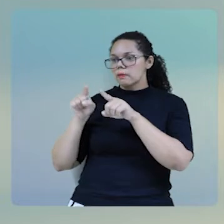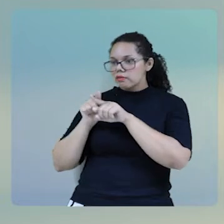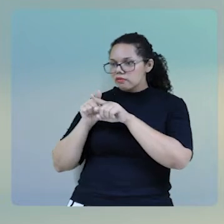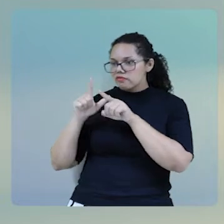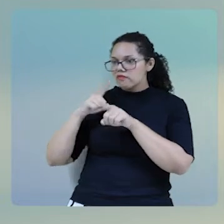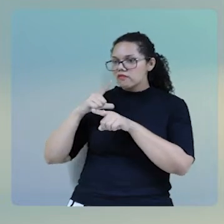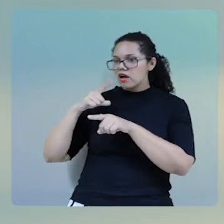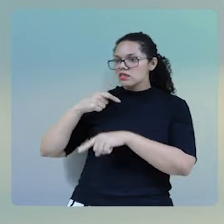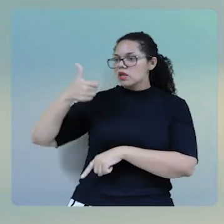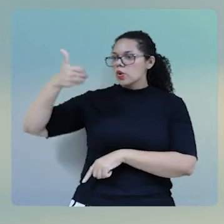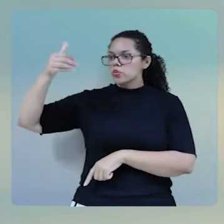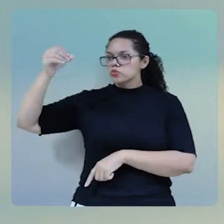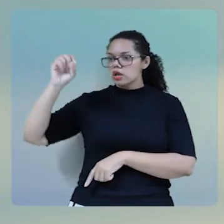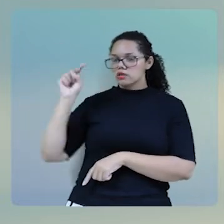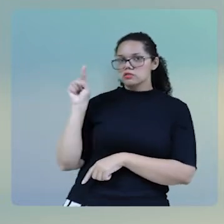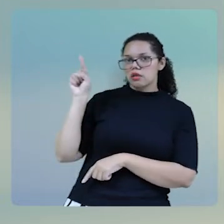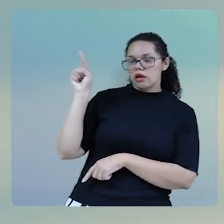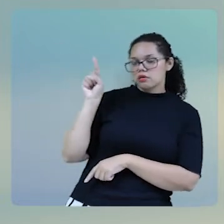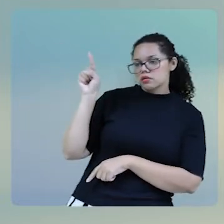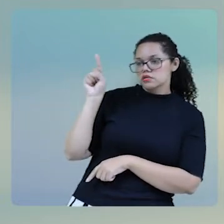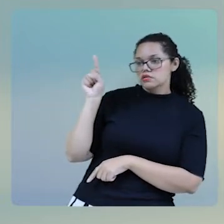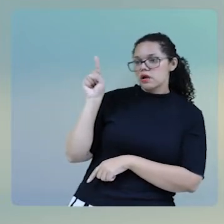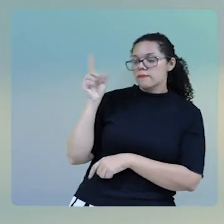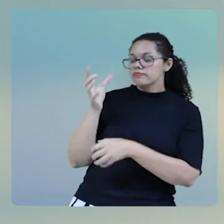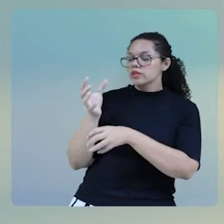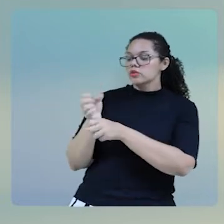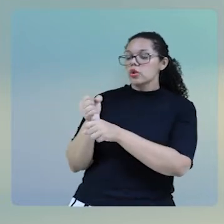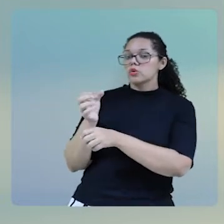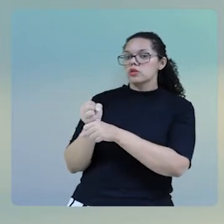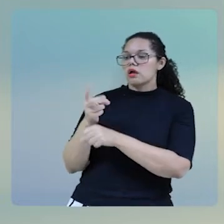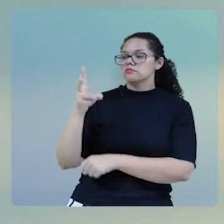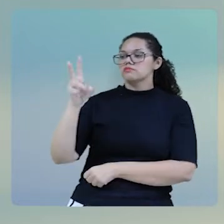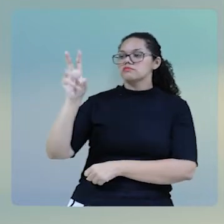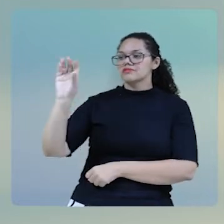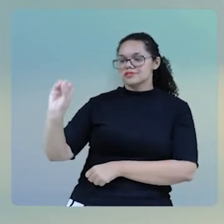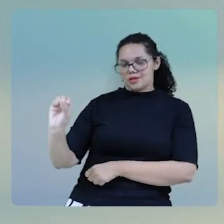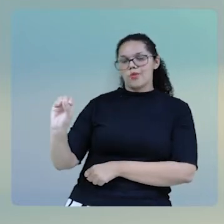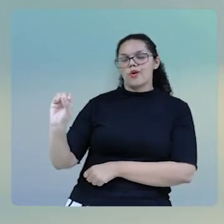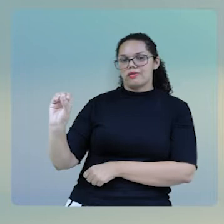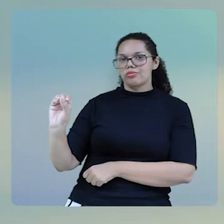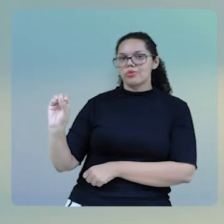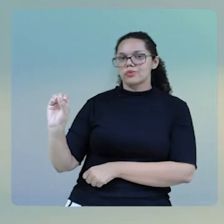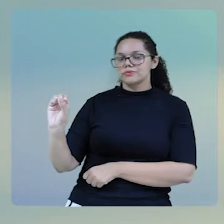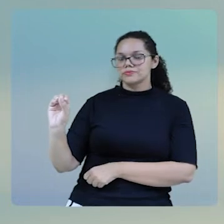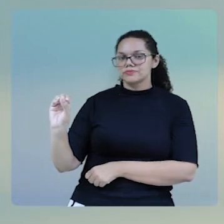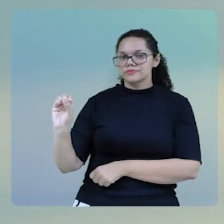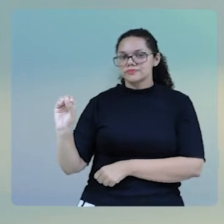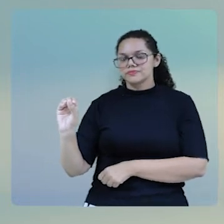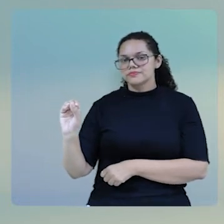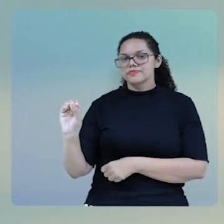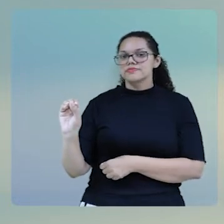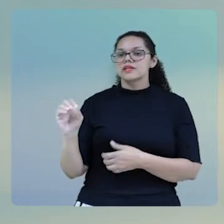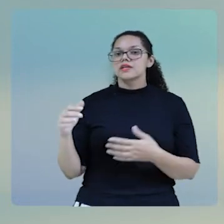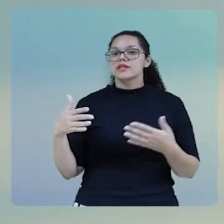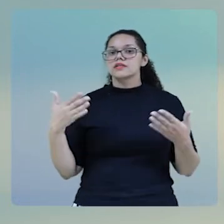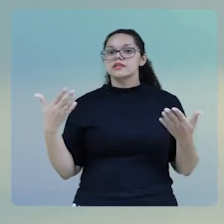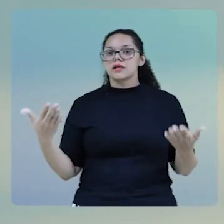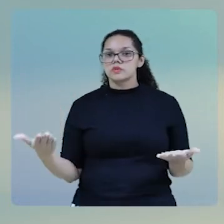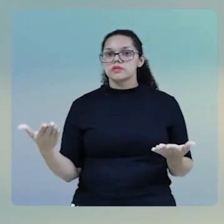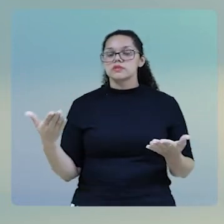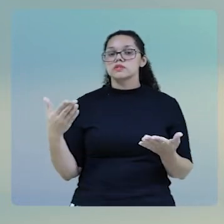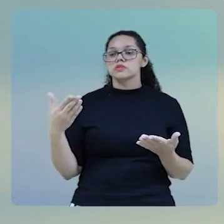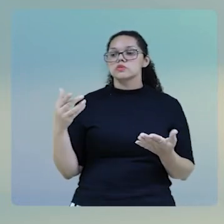mais a união dos dois, que dá 40. Totalizando 50, vezes I do circuito. Tá? Então, isso